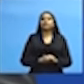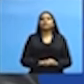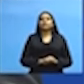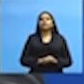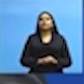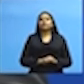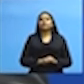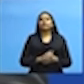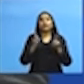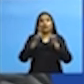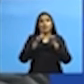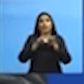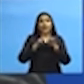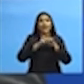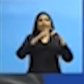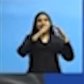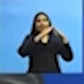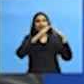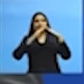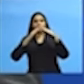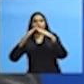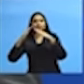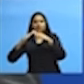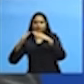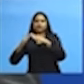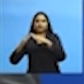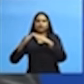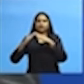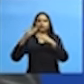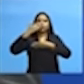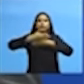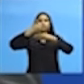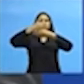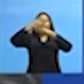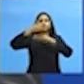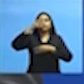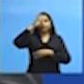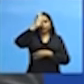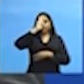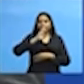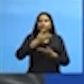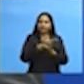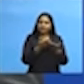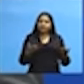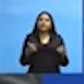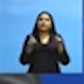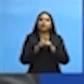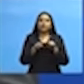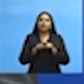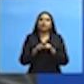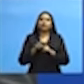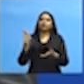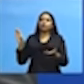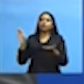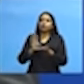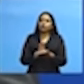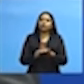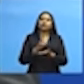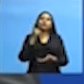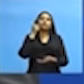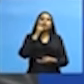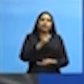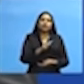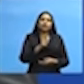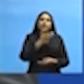O Prosamin é um outro investimento desse com a interligação, e aqui eu faço uma ressalva. Recursos conseguidos, parte deles junto